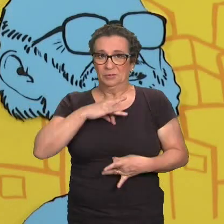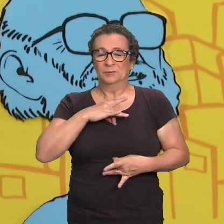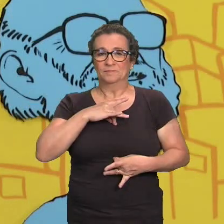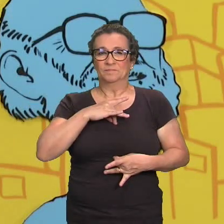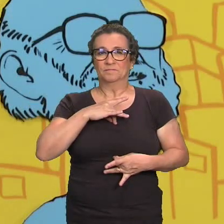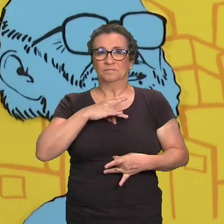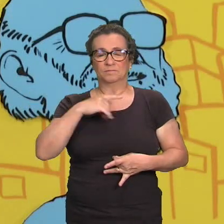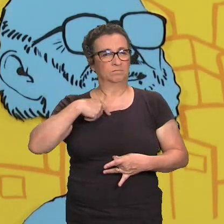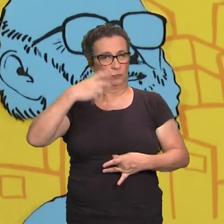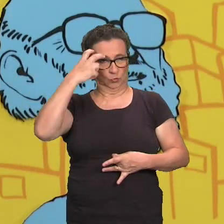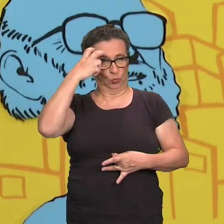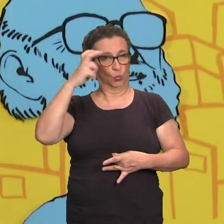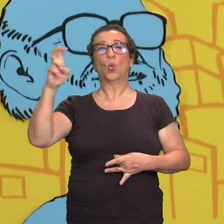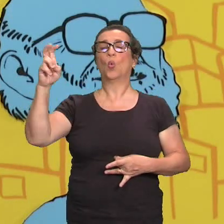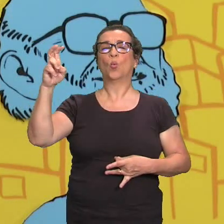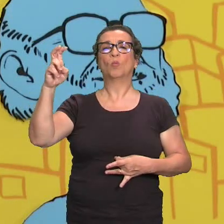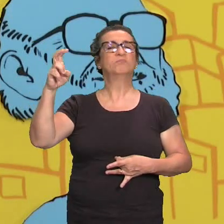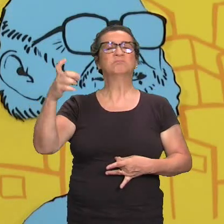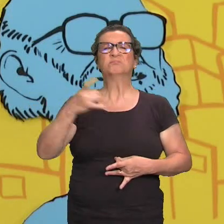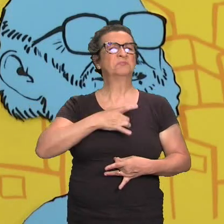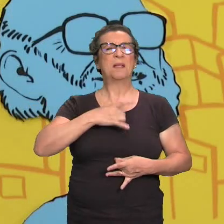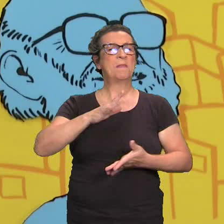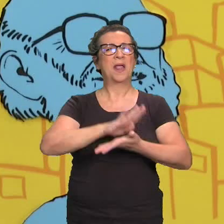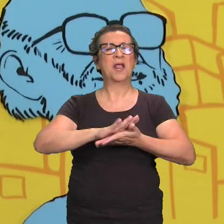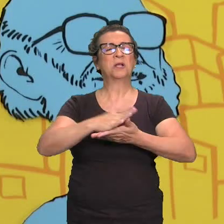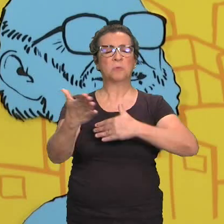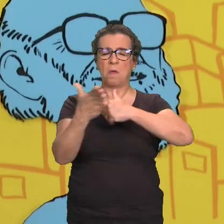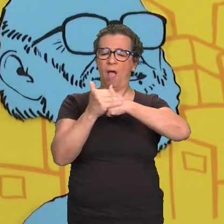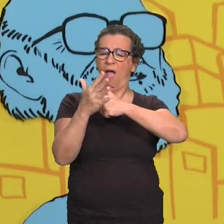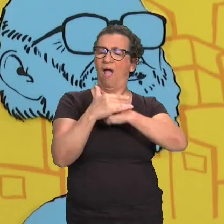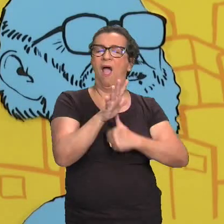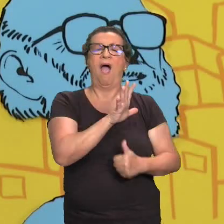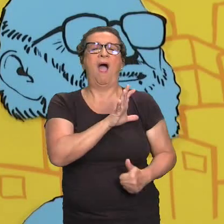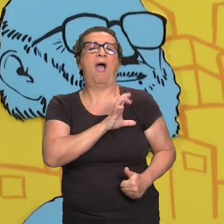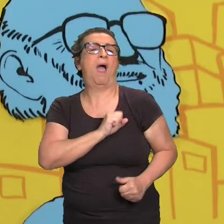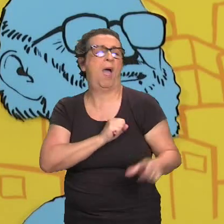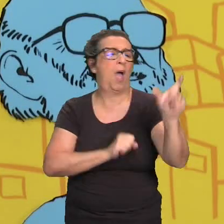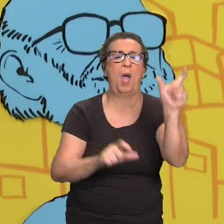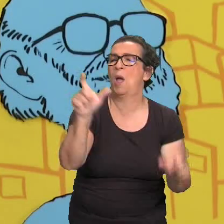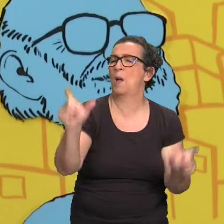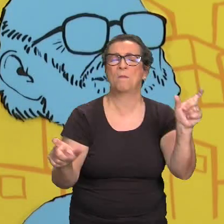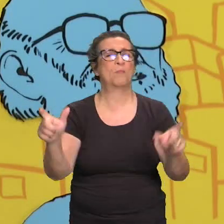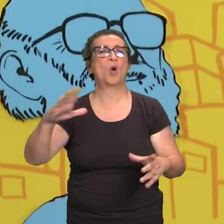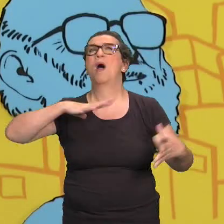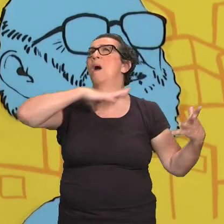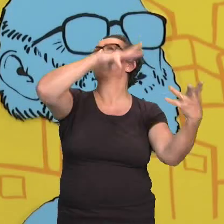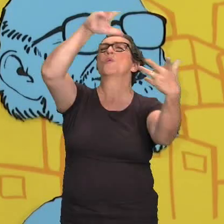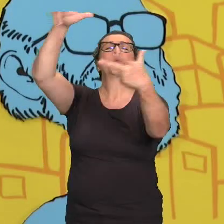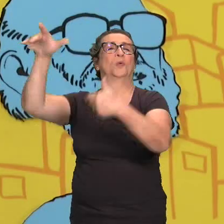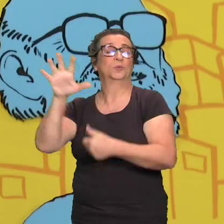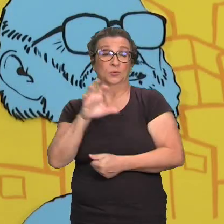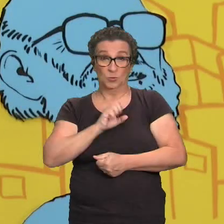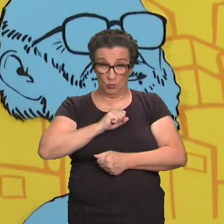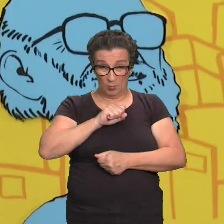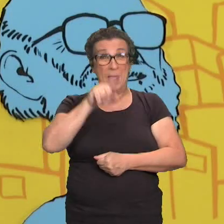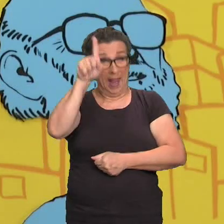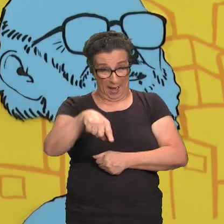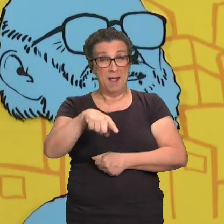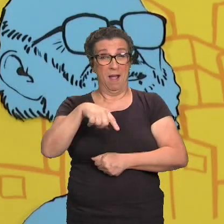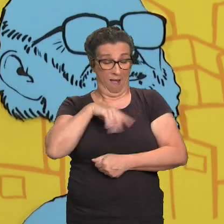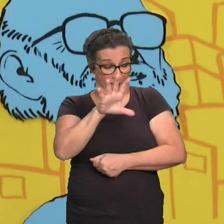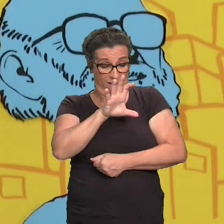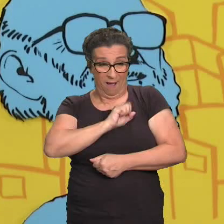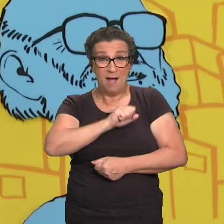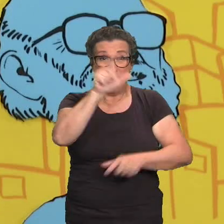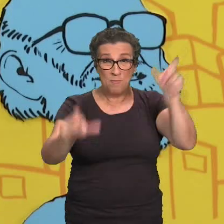Eu sou um intelectual que não tem medo de ser amoroso. Amo as gentes e amo o mundo. E é porque amo as